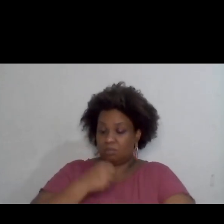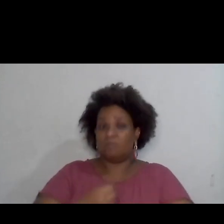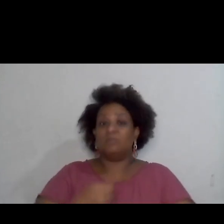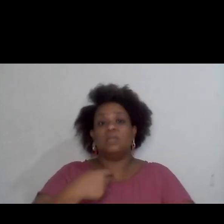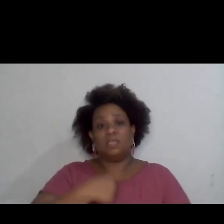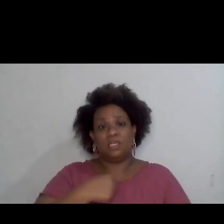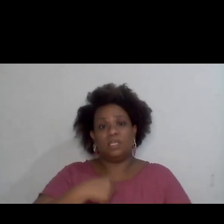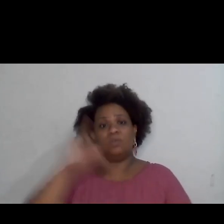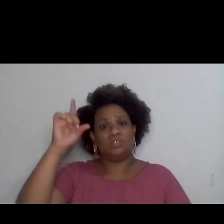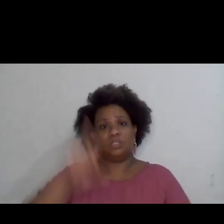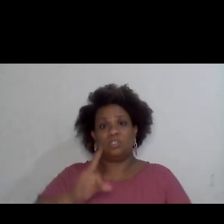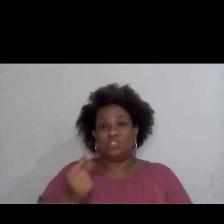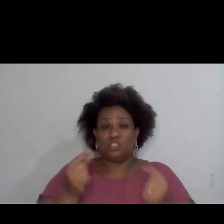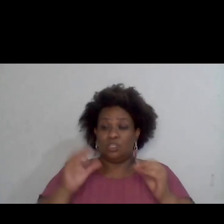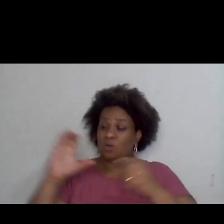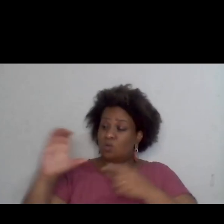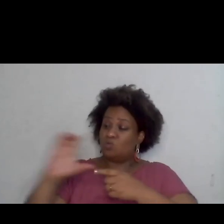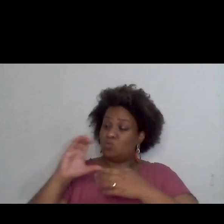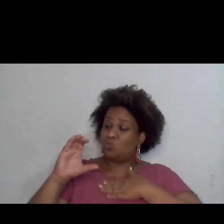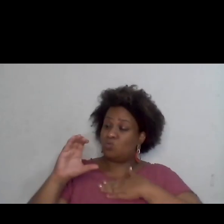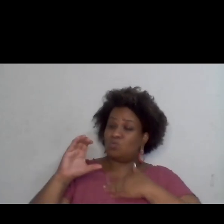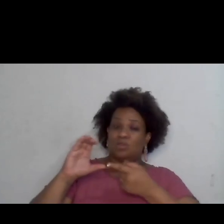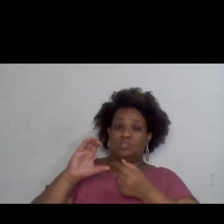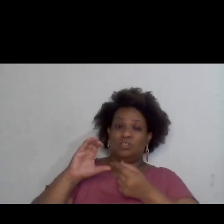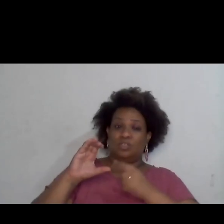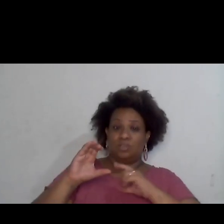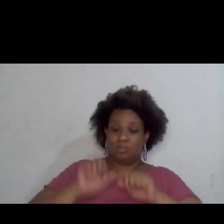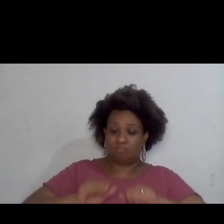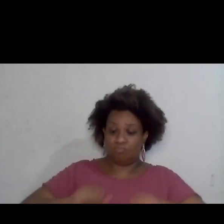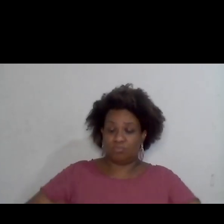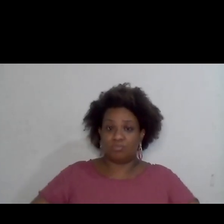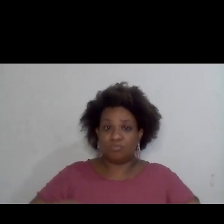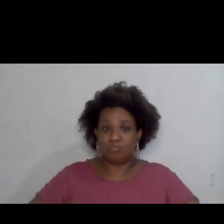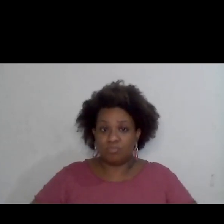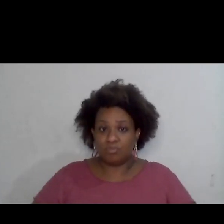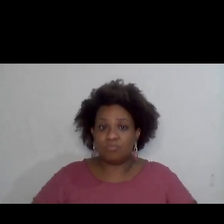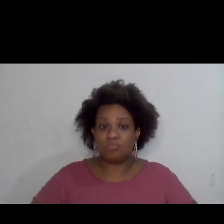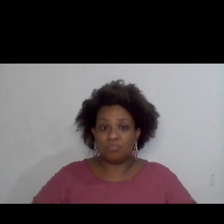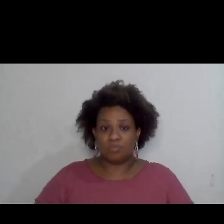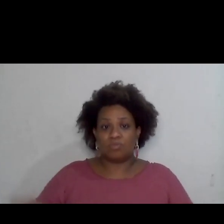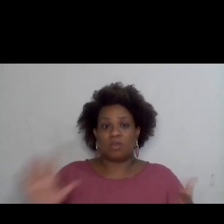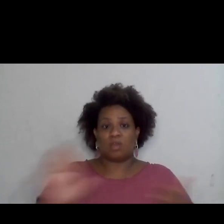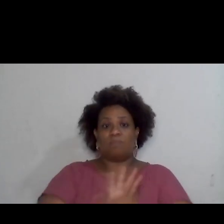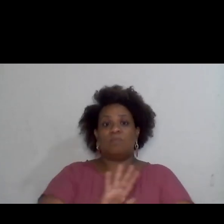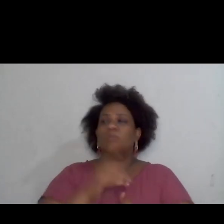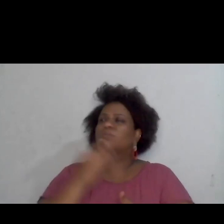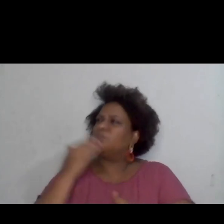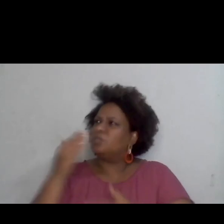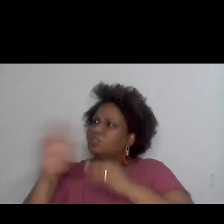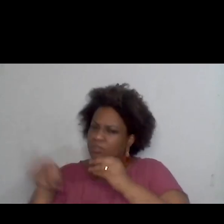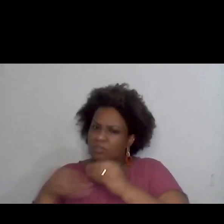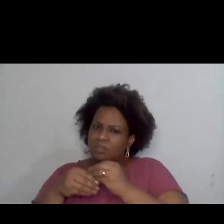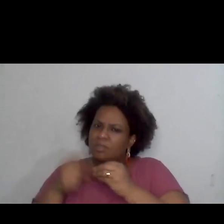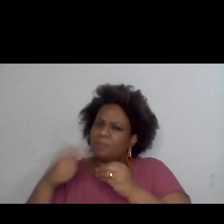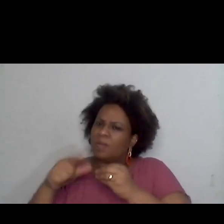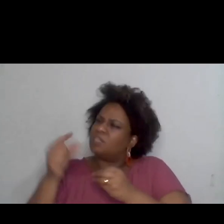gastar todo o dinheiro que eu tenho de orçamento para ir chorar no pé do caboclo e dizer: me dê uma complementação, me deixe fazer mais esse